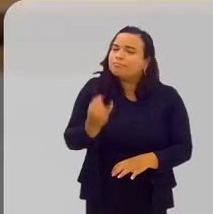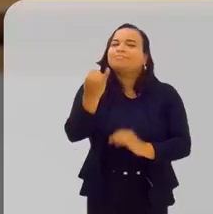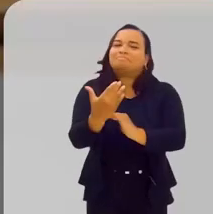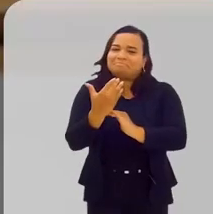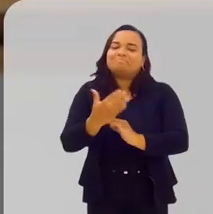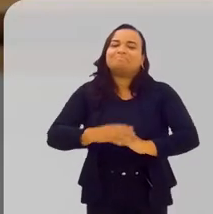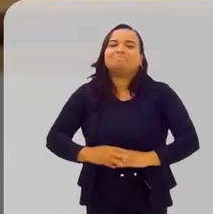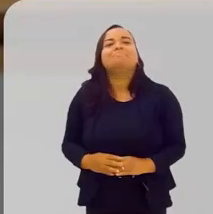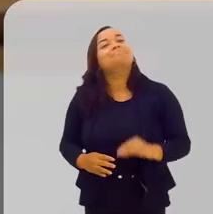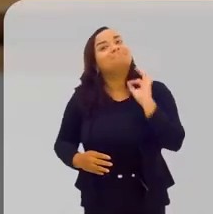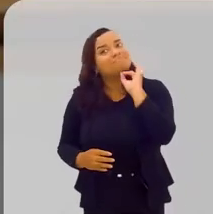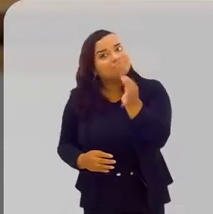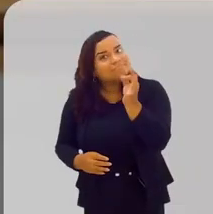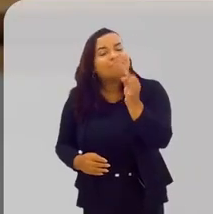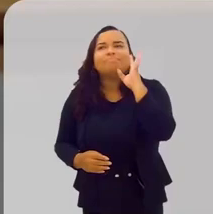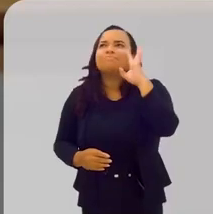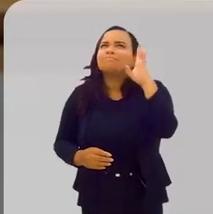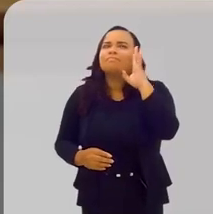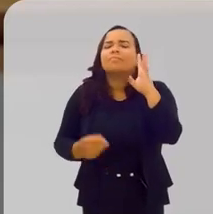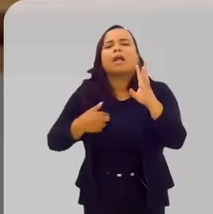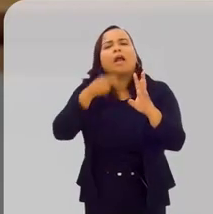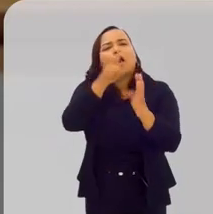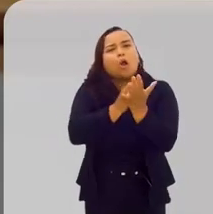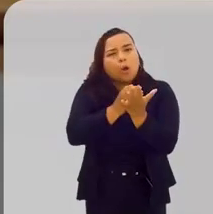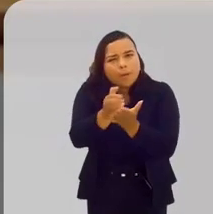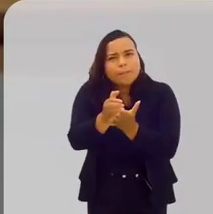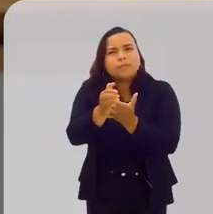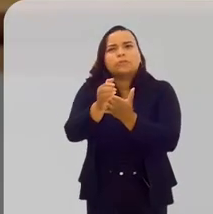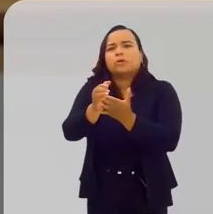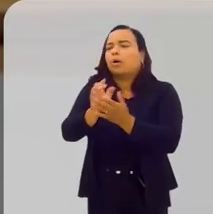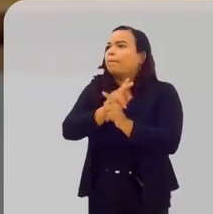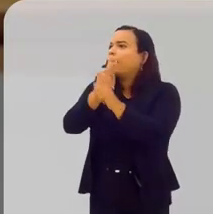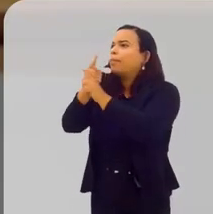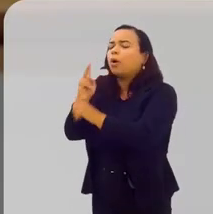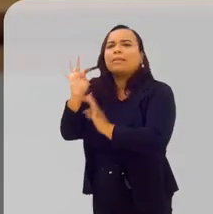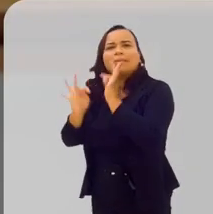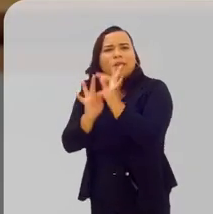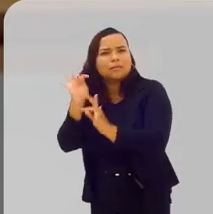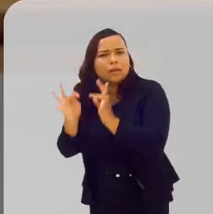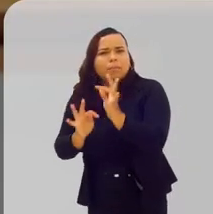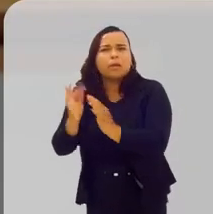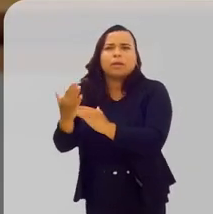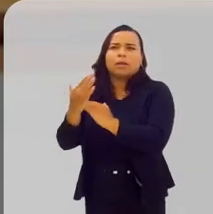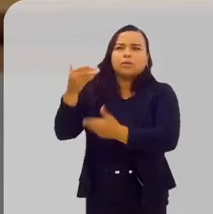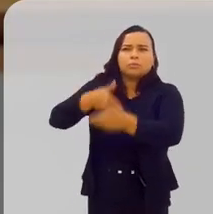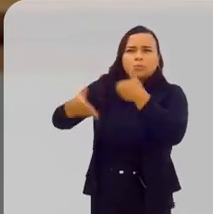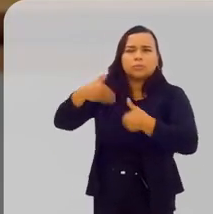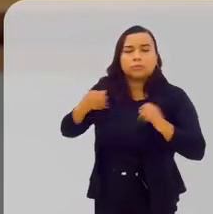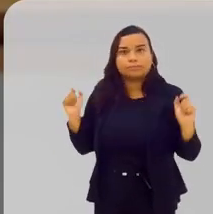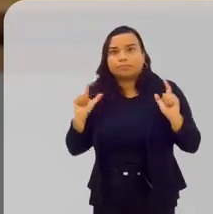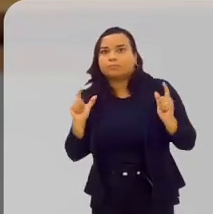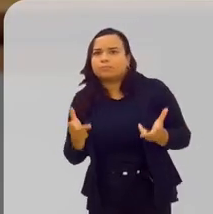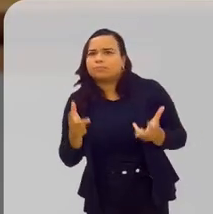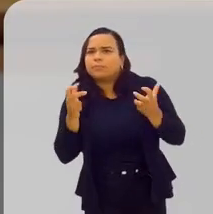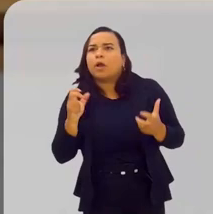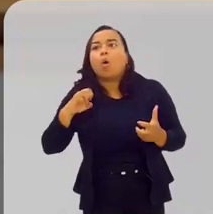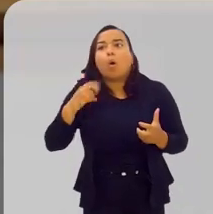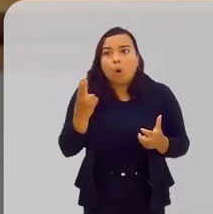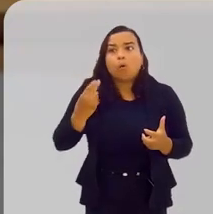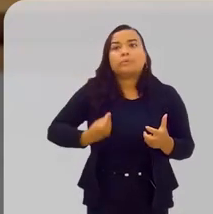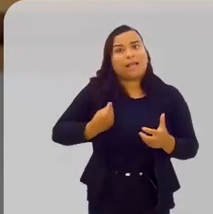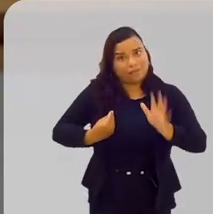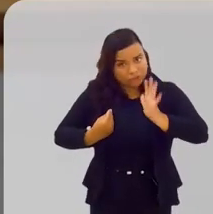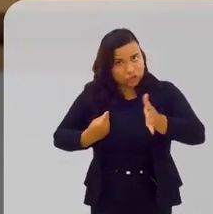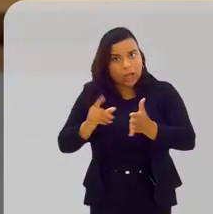ah imagino E aí que você começou a buscar o tratamento Foi aí que você se tocou você